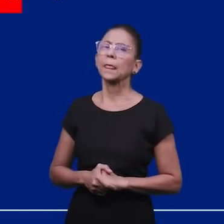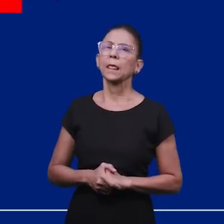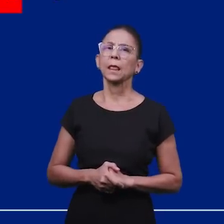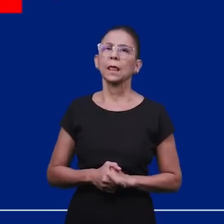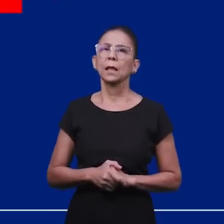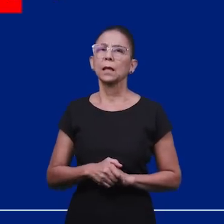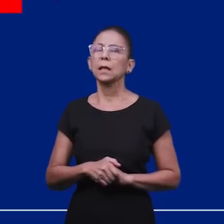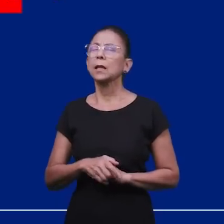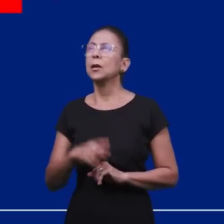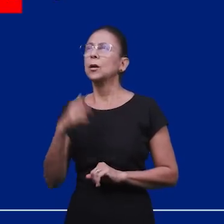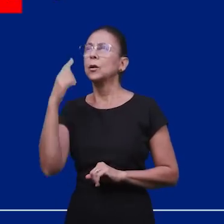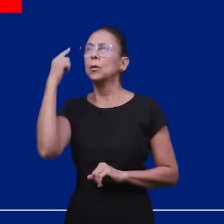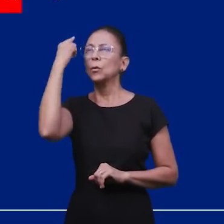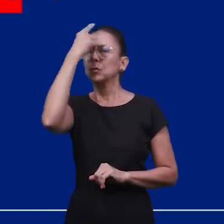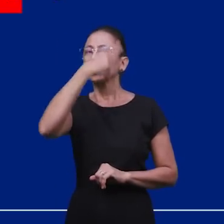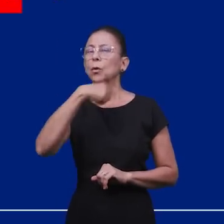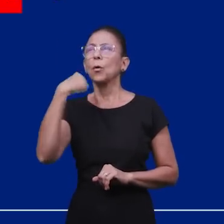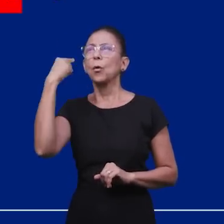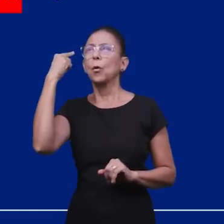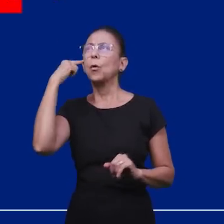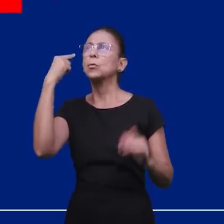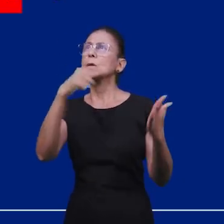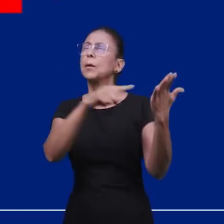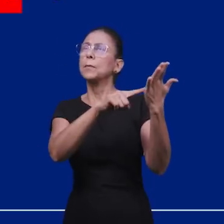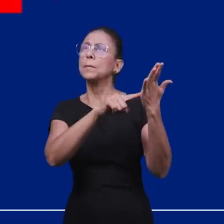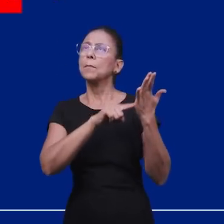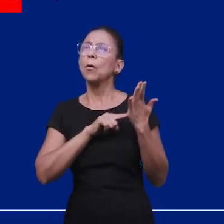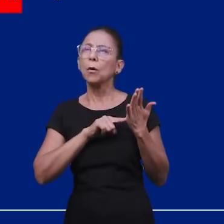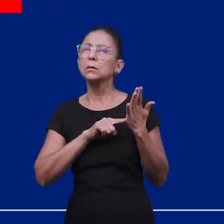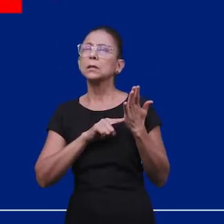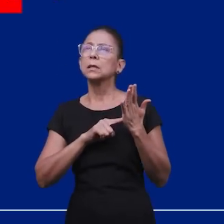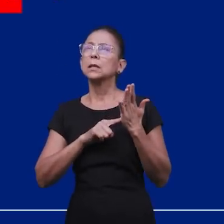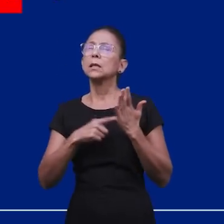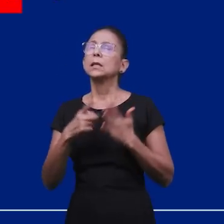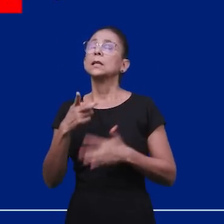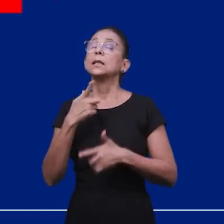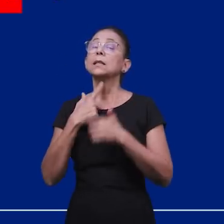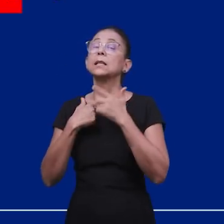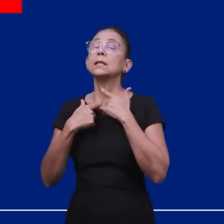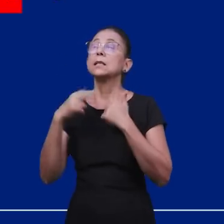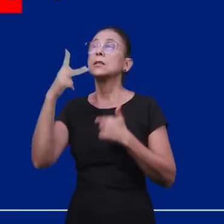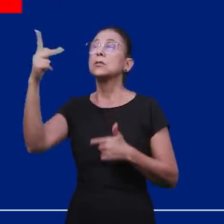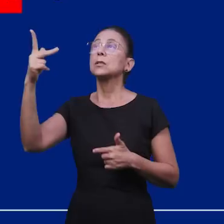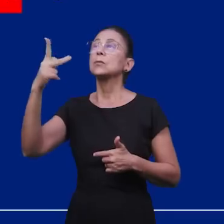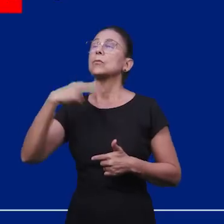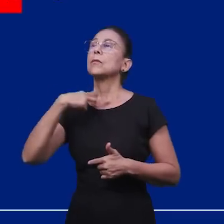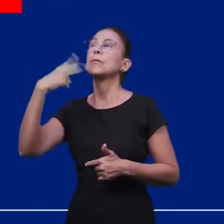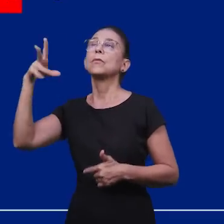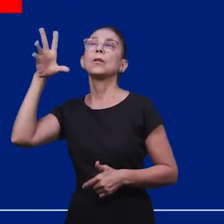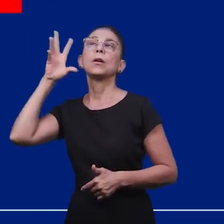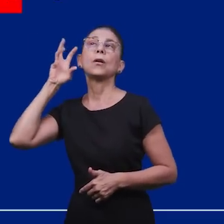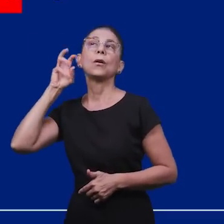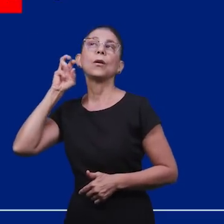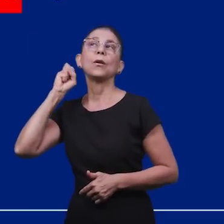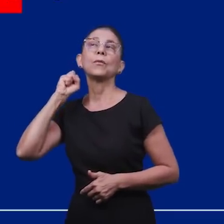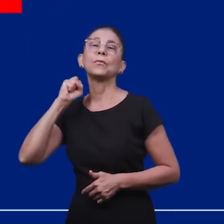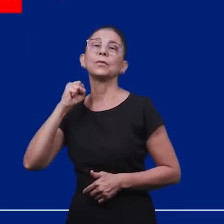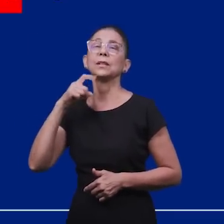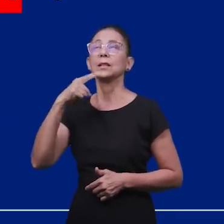tua face, faze-me ouvir a tua voz, porque a tua voz é doce e tua